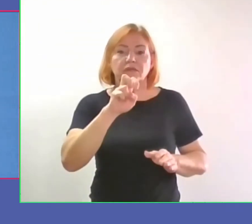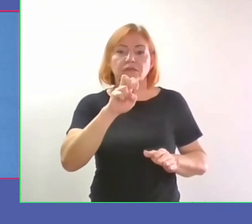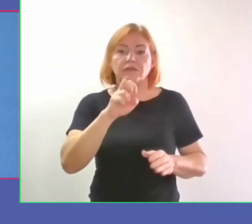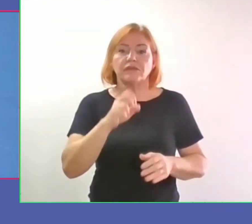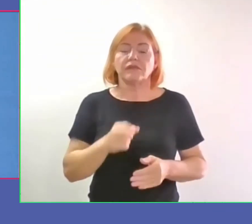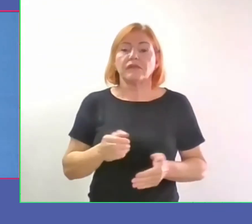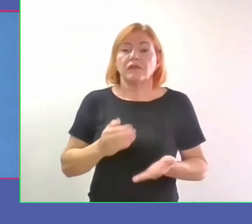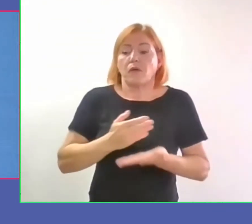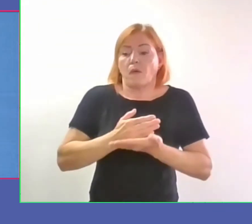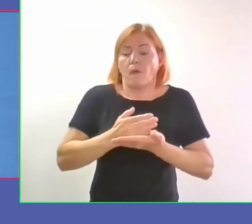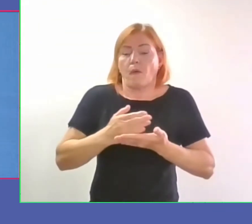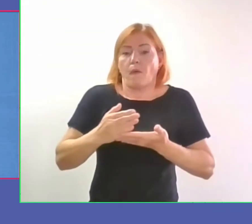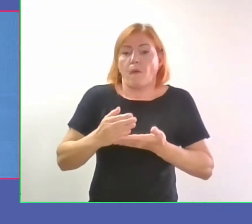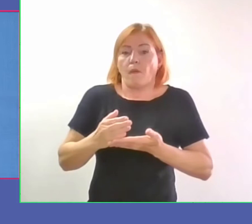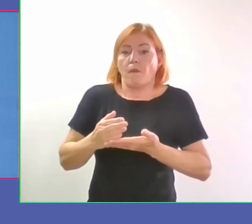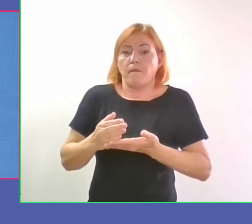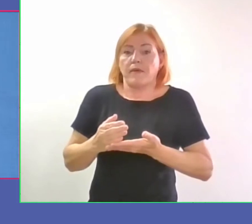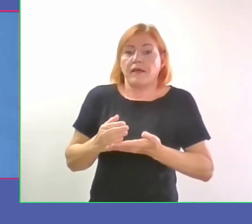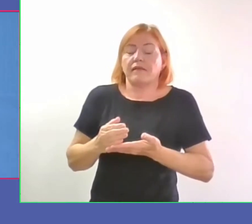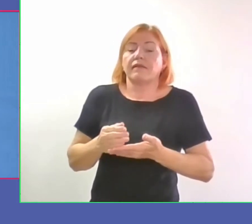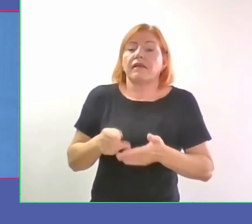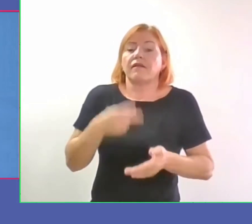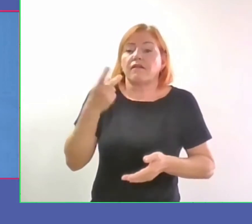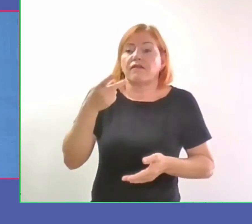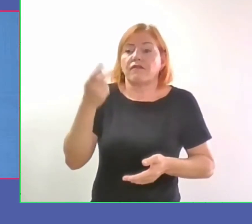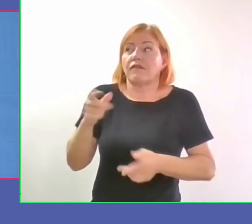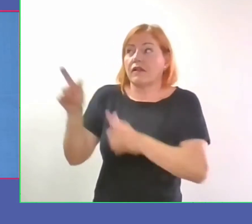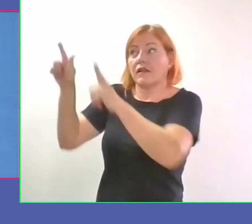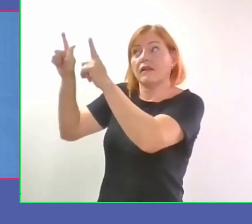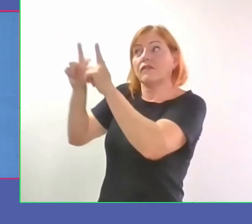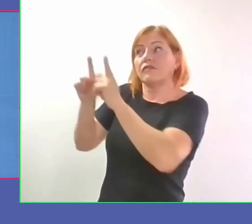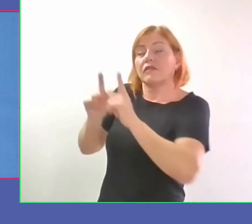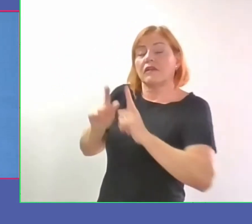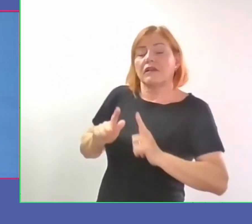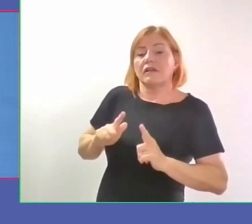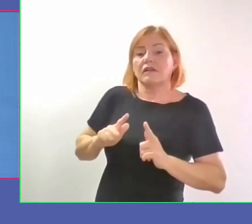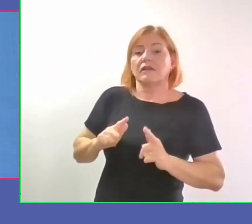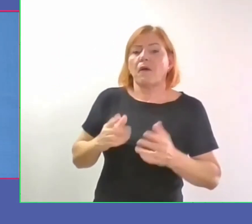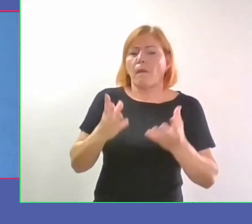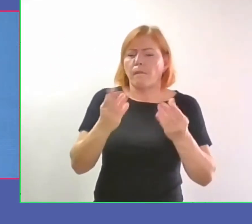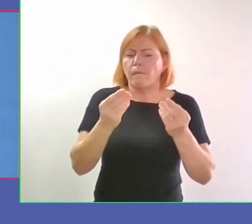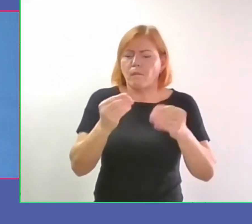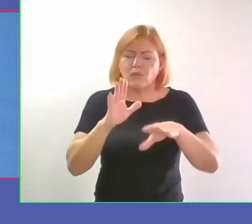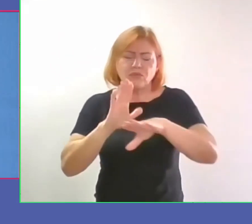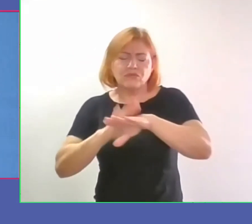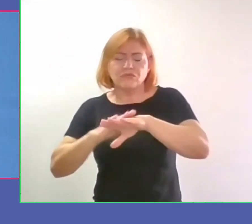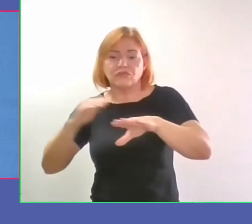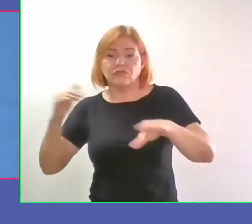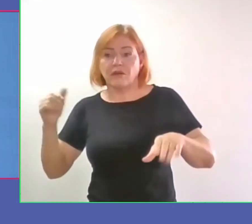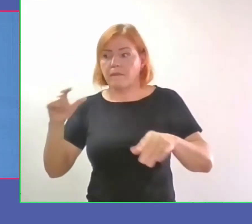mas poucos serão os escolhidos. E o Rei do reino dos céus vem